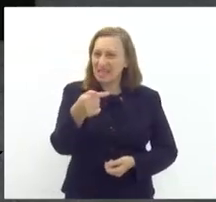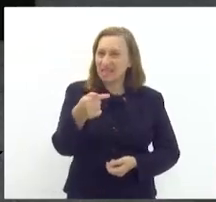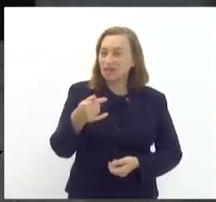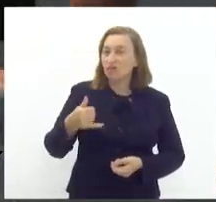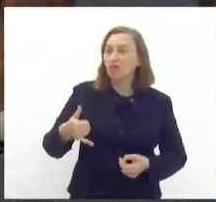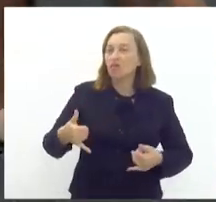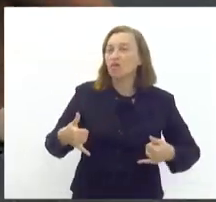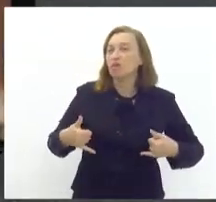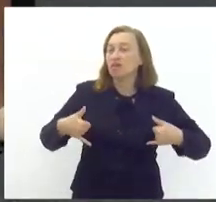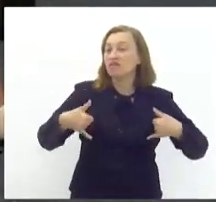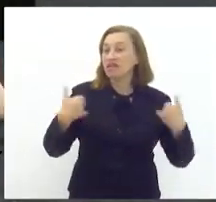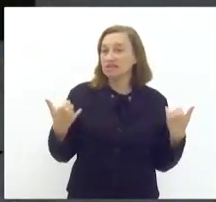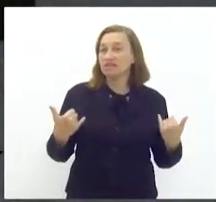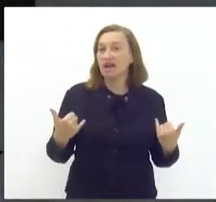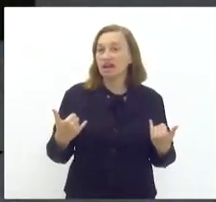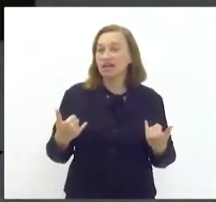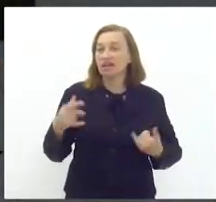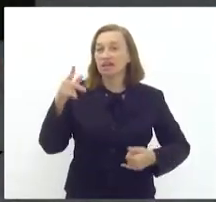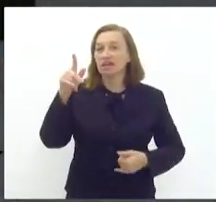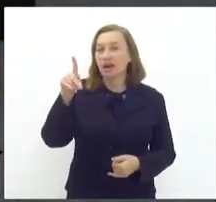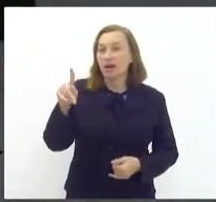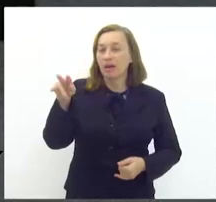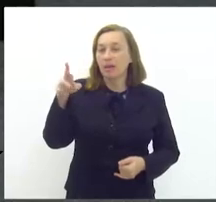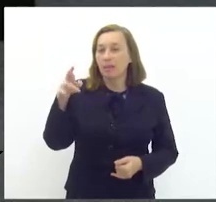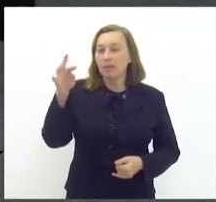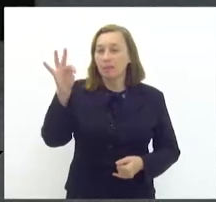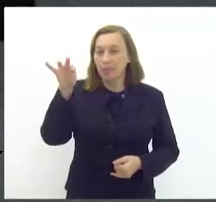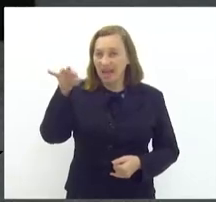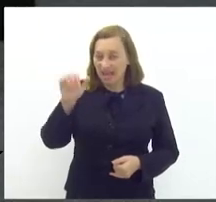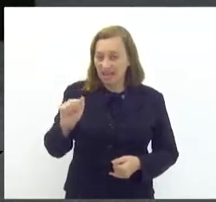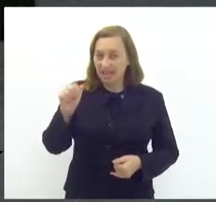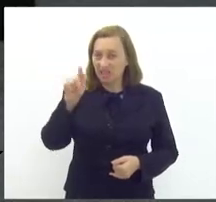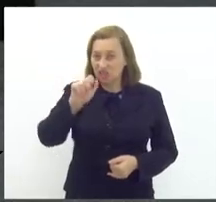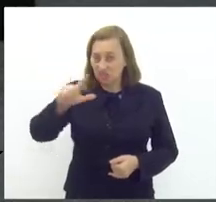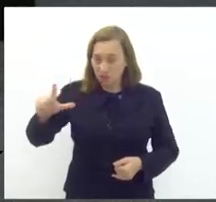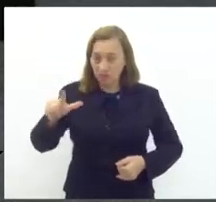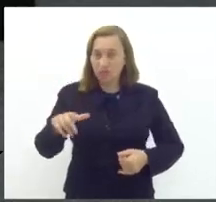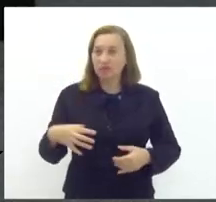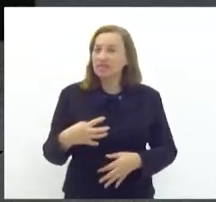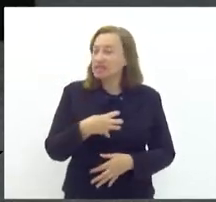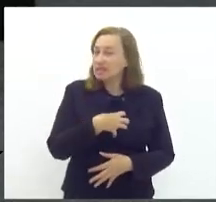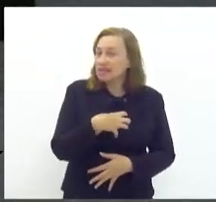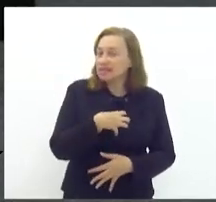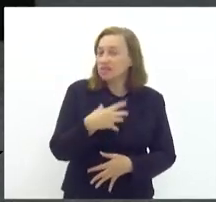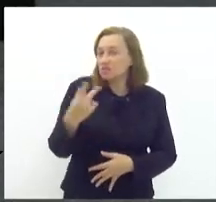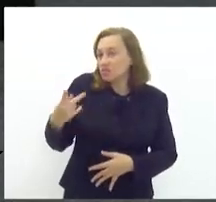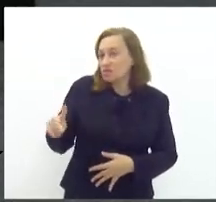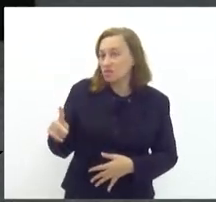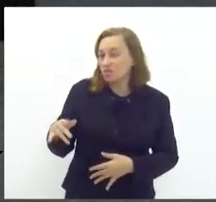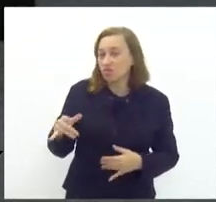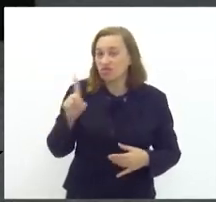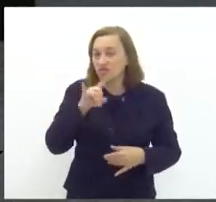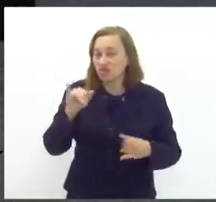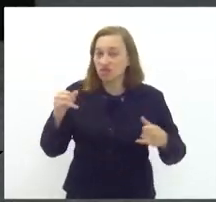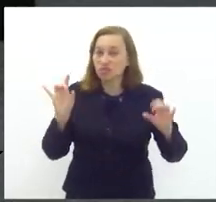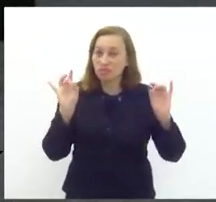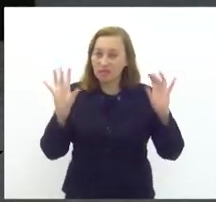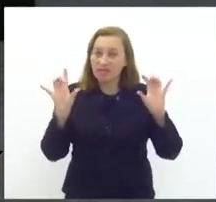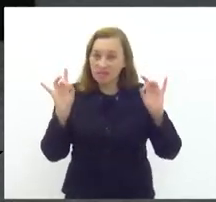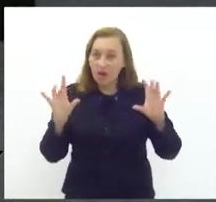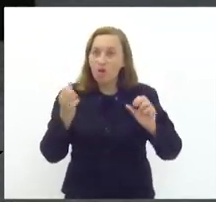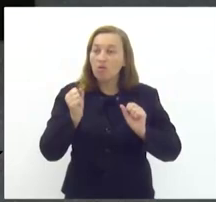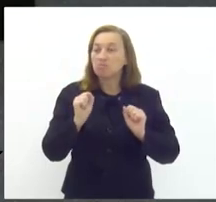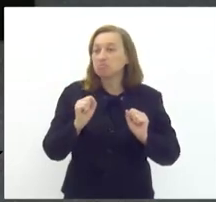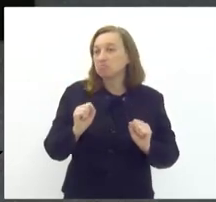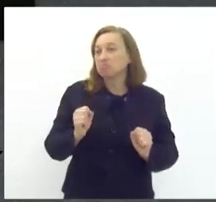o aniversário da Preta Gil e nesse sentido nem seu aniversário ela pode estar